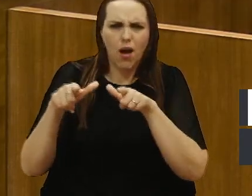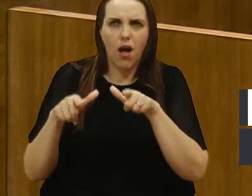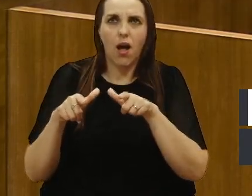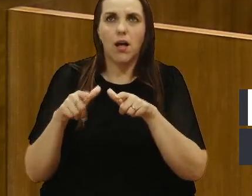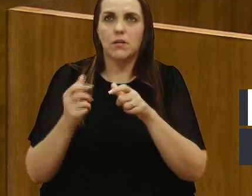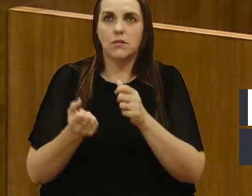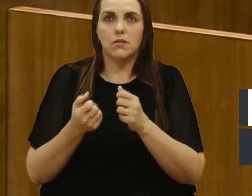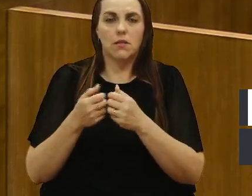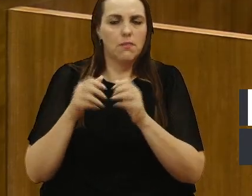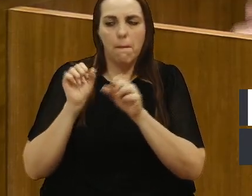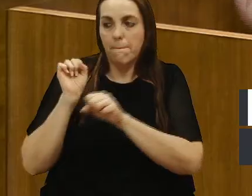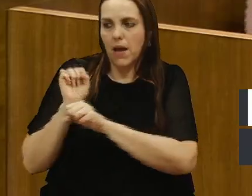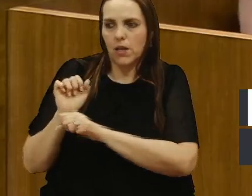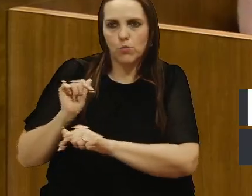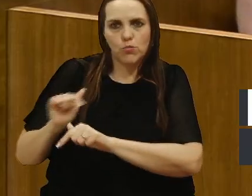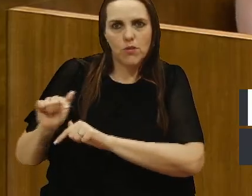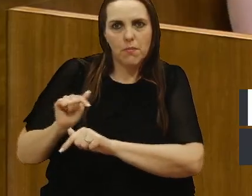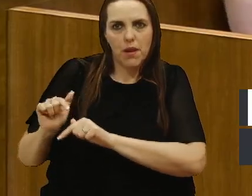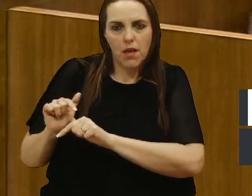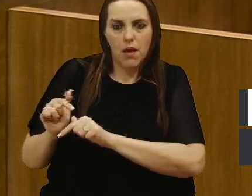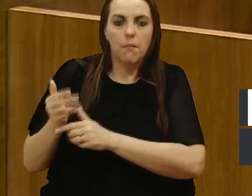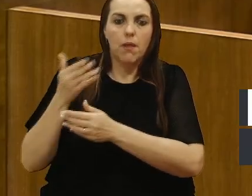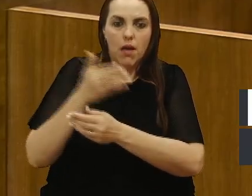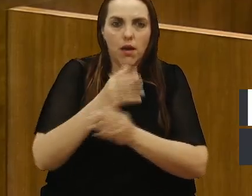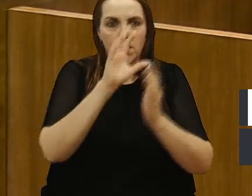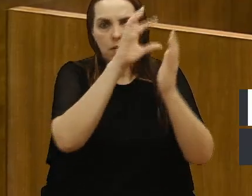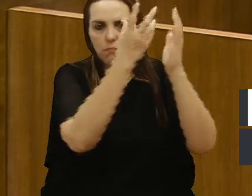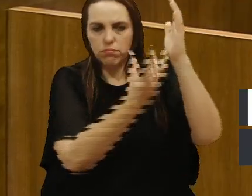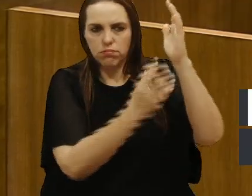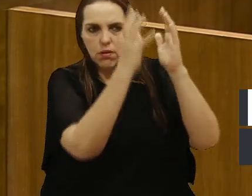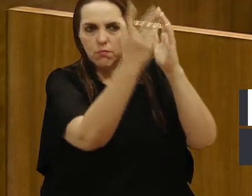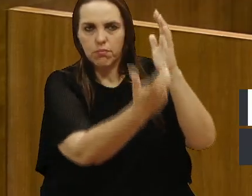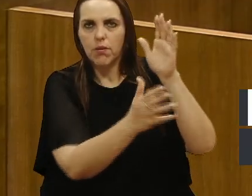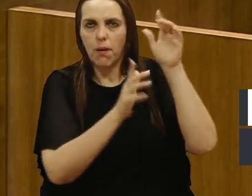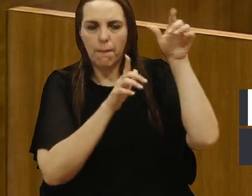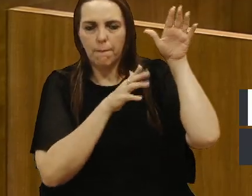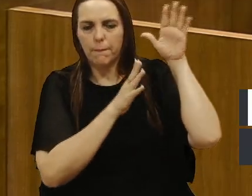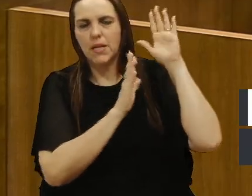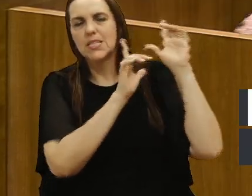seus afazeres para ir expor a uva. Sim, eu